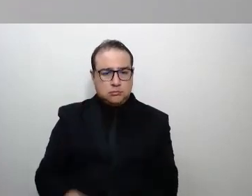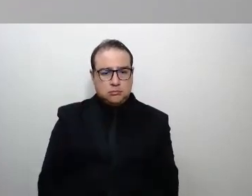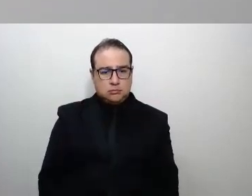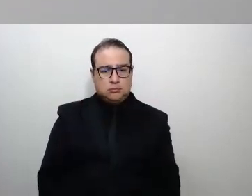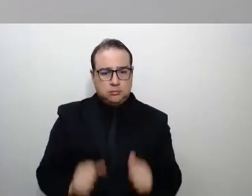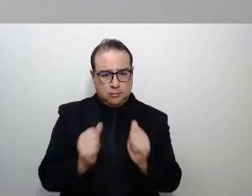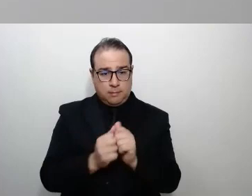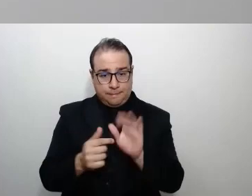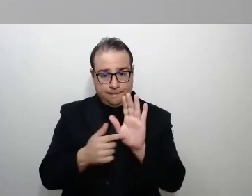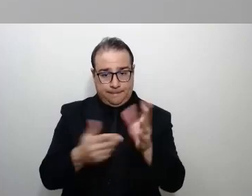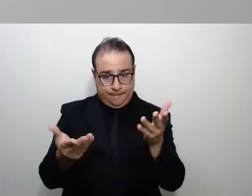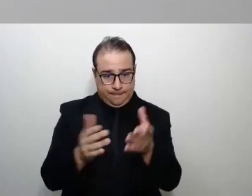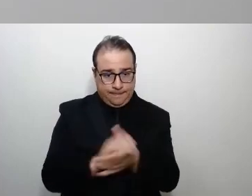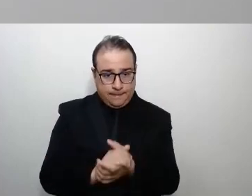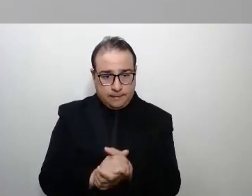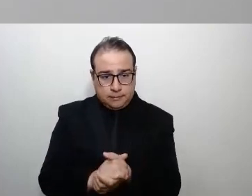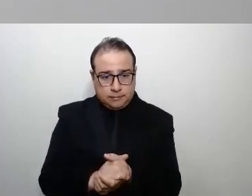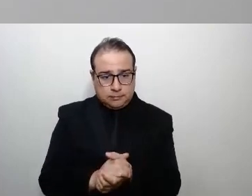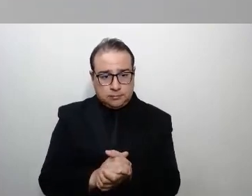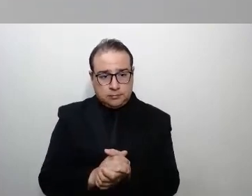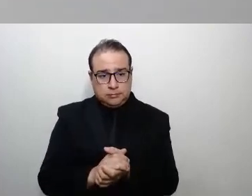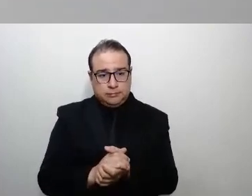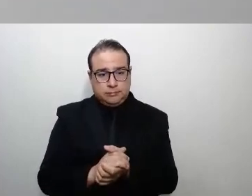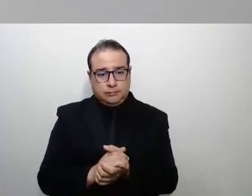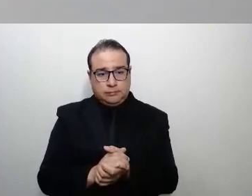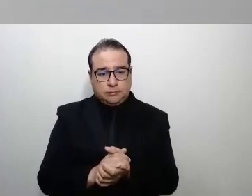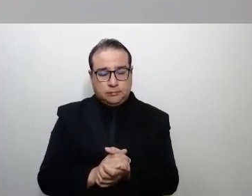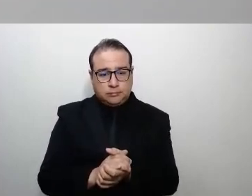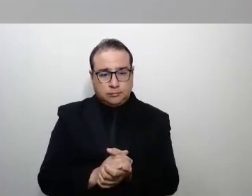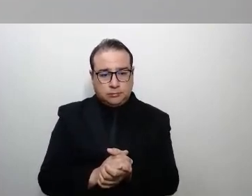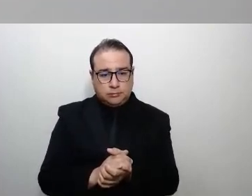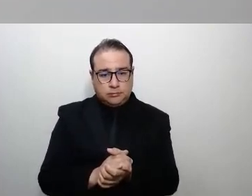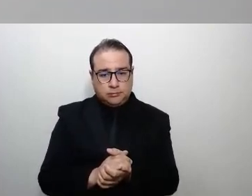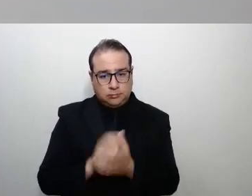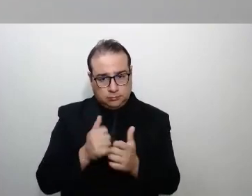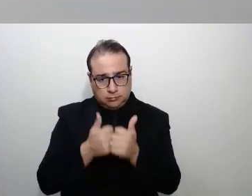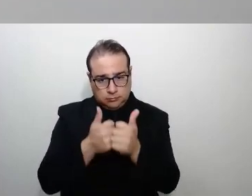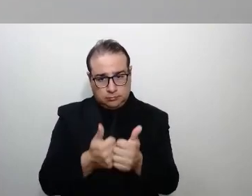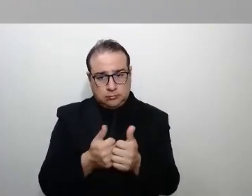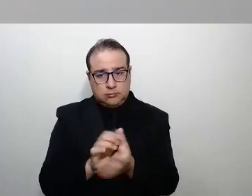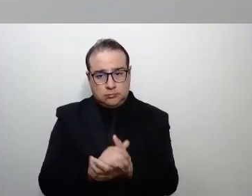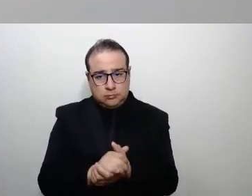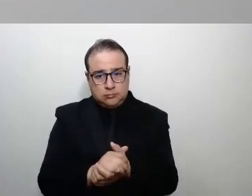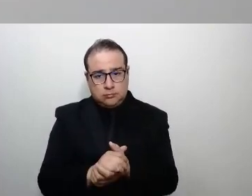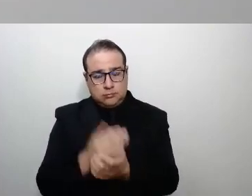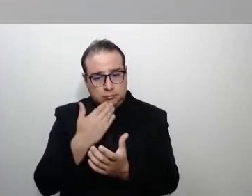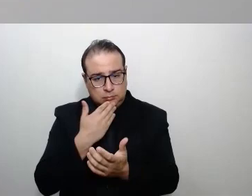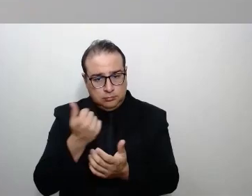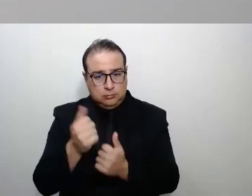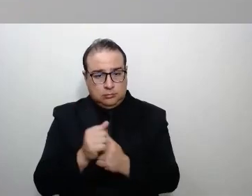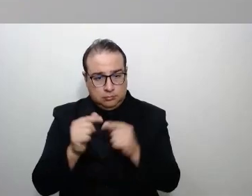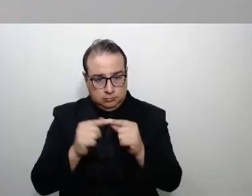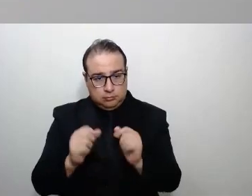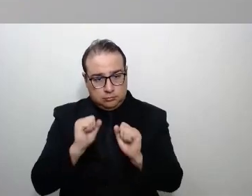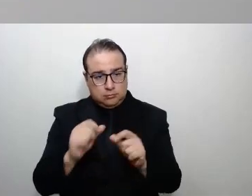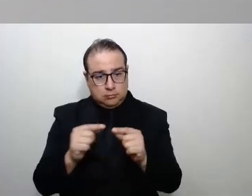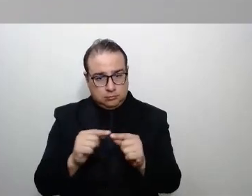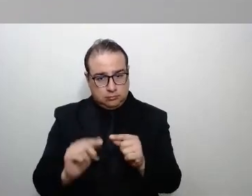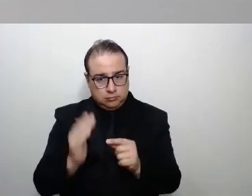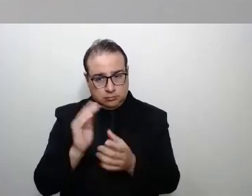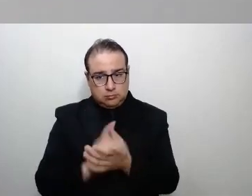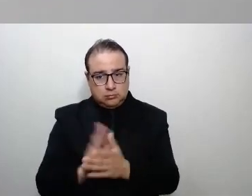lado desse momento em que apoiamos as melhorias que podem ser feitas